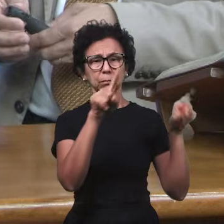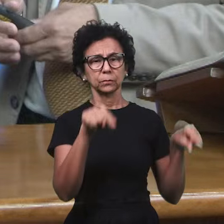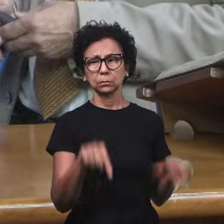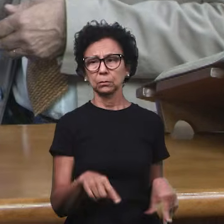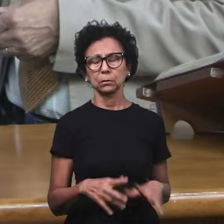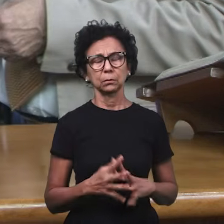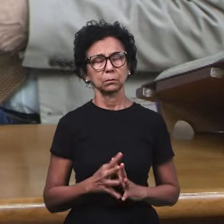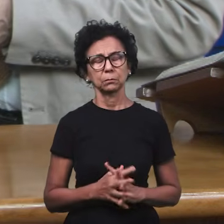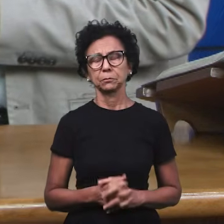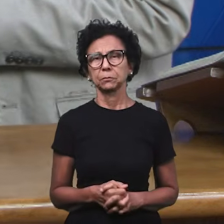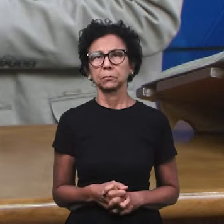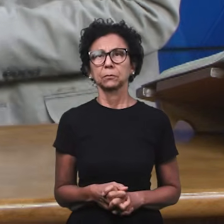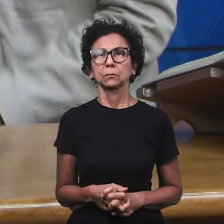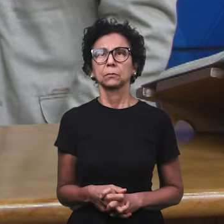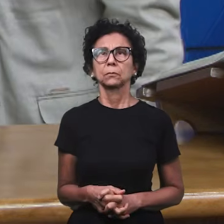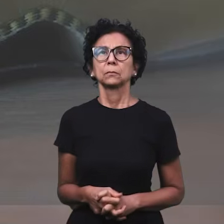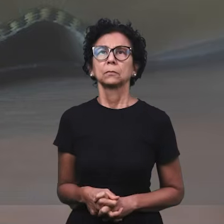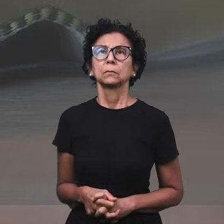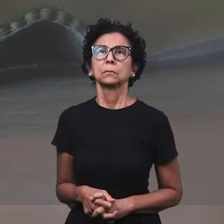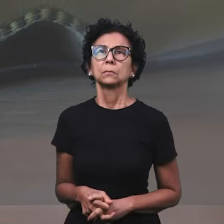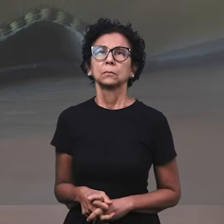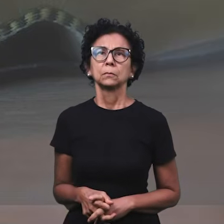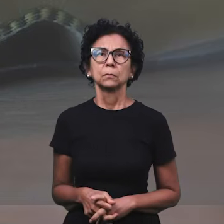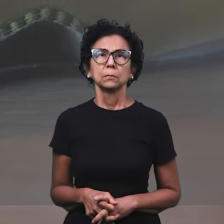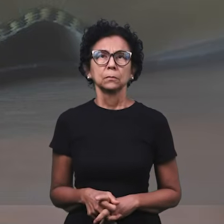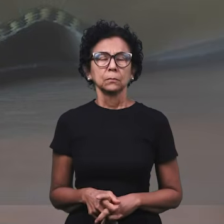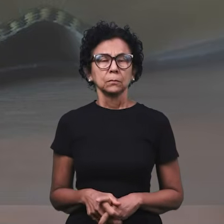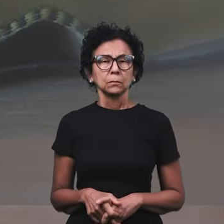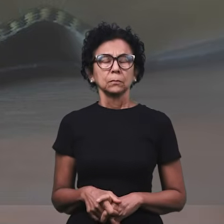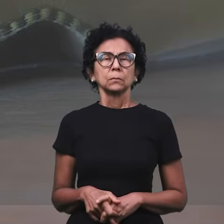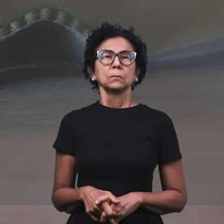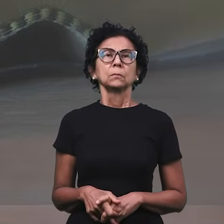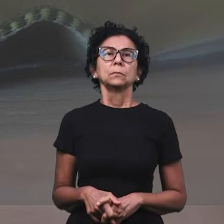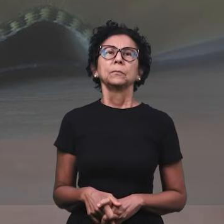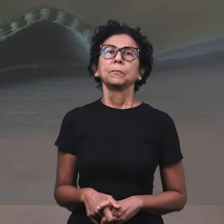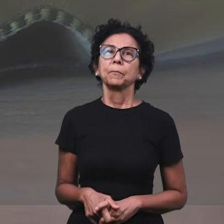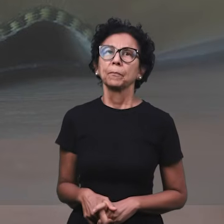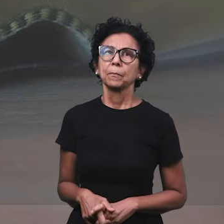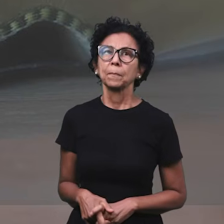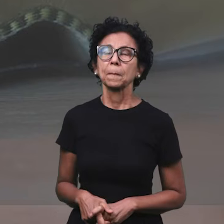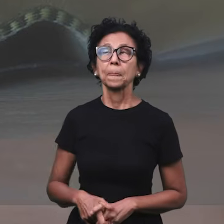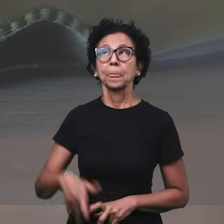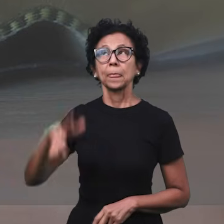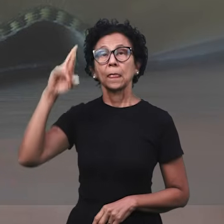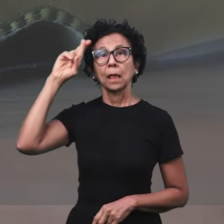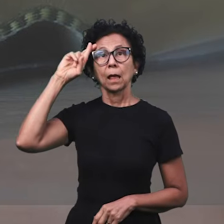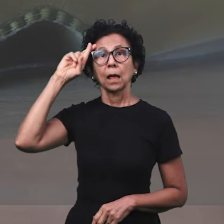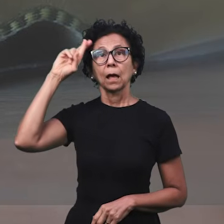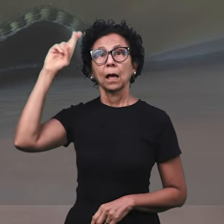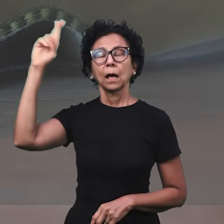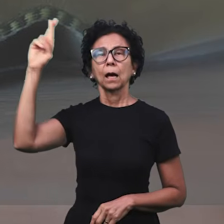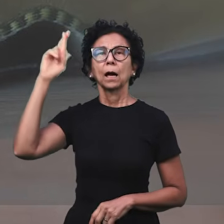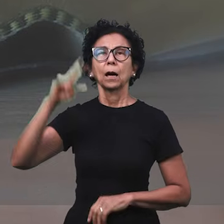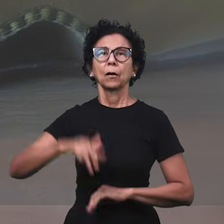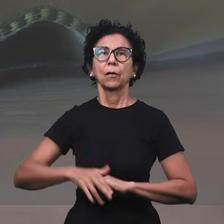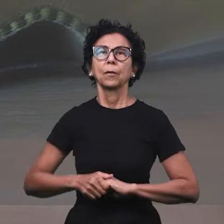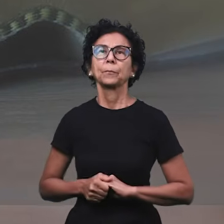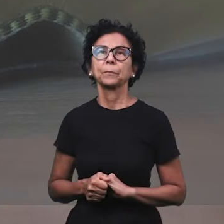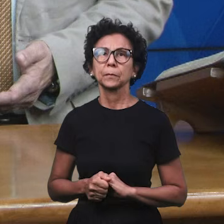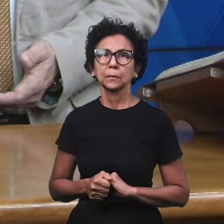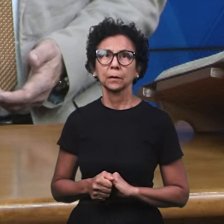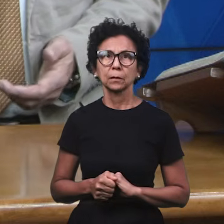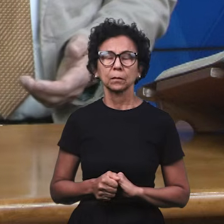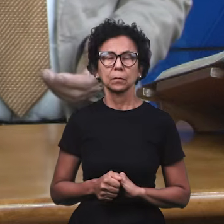lado. A palavra diz aqui, ó, vós servos, sujeitai-vos com todo temor ao Senhor, não somente ao bom e humano, mas também ao